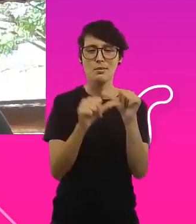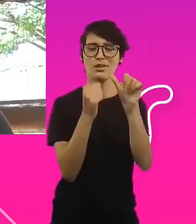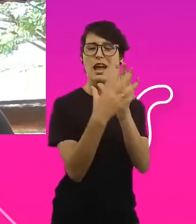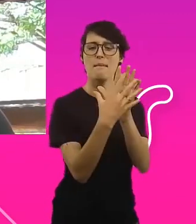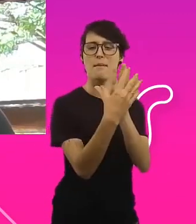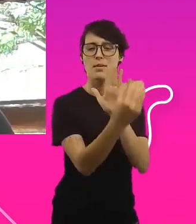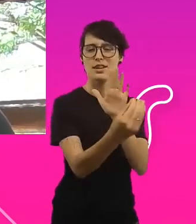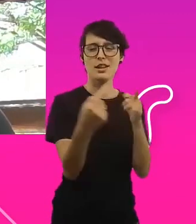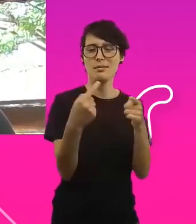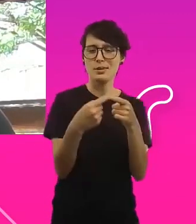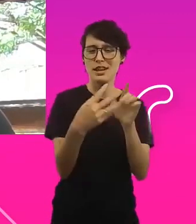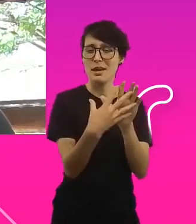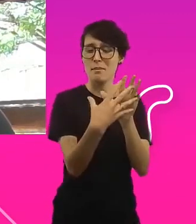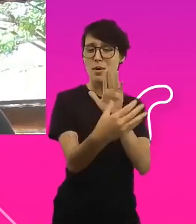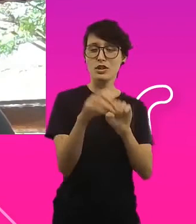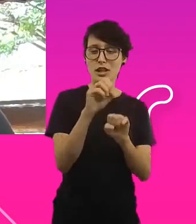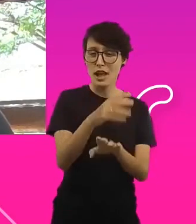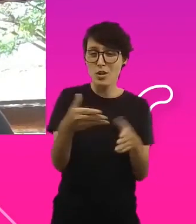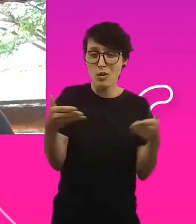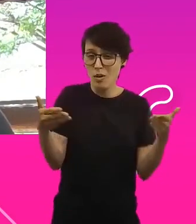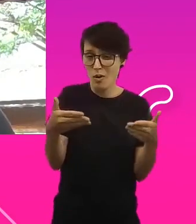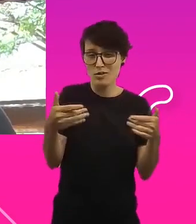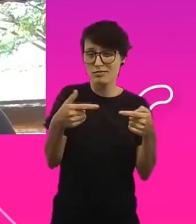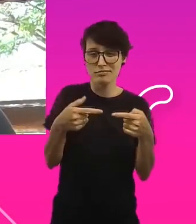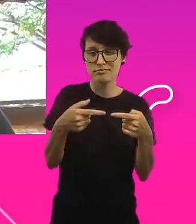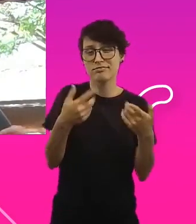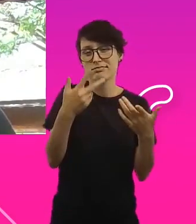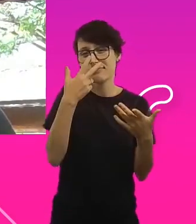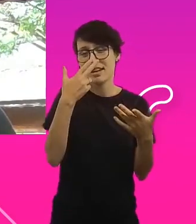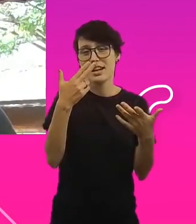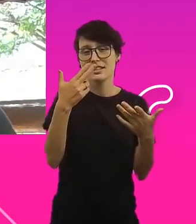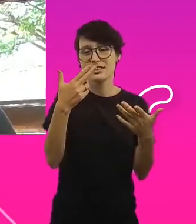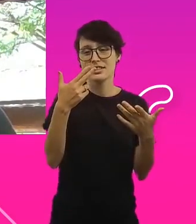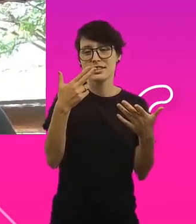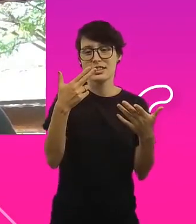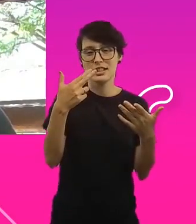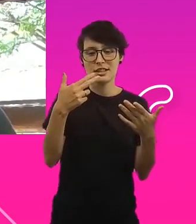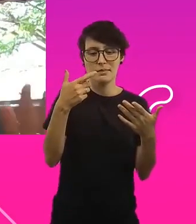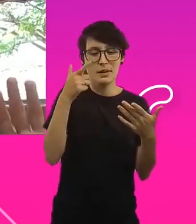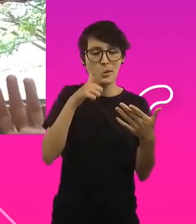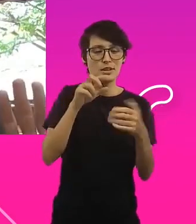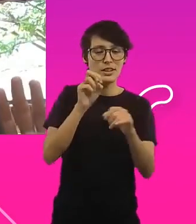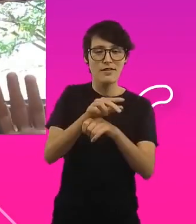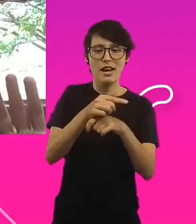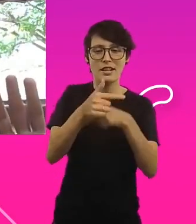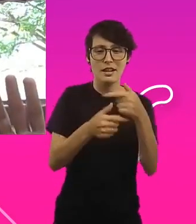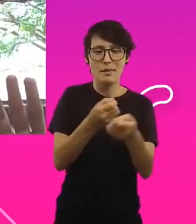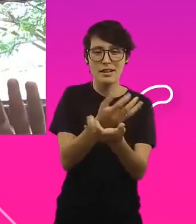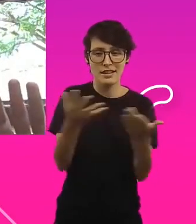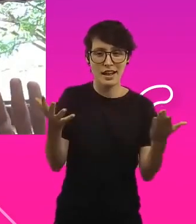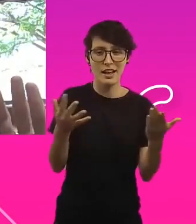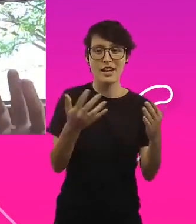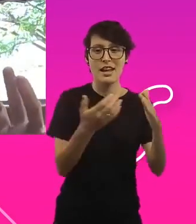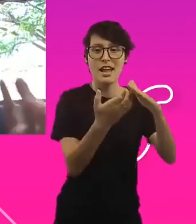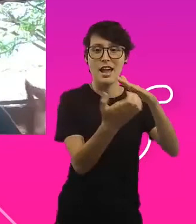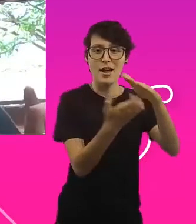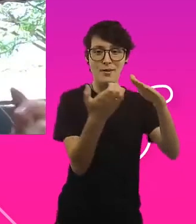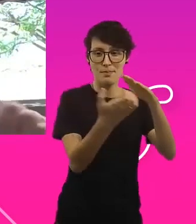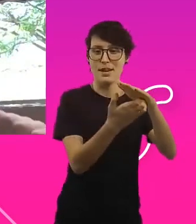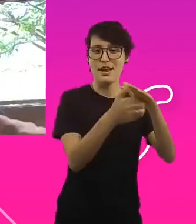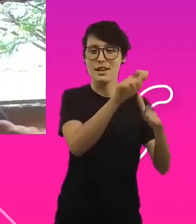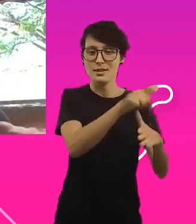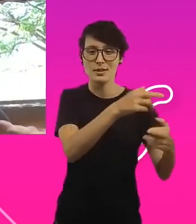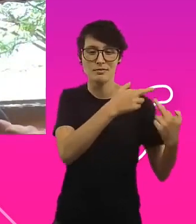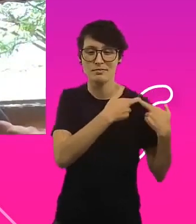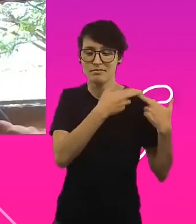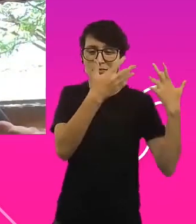modelo educacional que a gente executa para a empregabilidade é um modelo que as empresas não se responsabilizam por fazer o